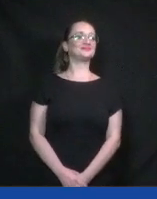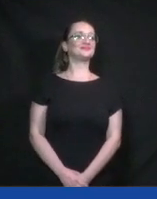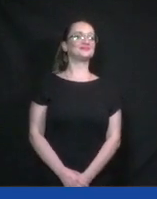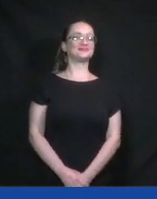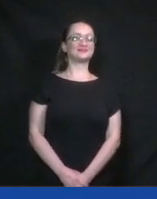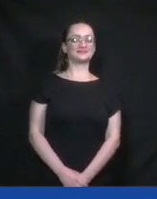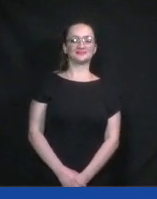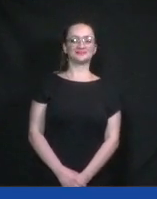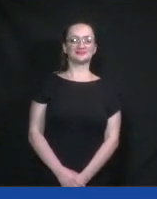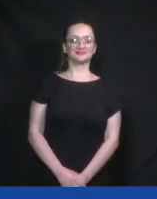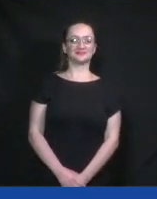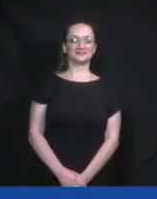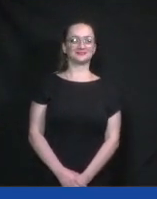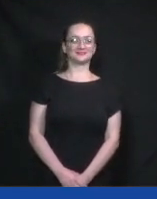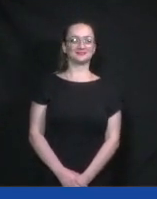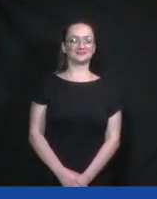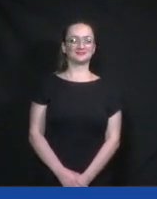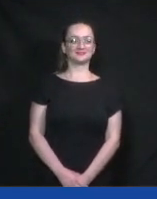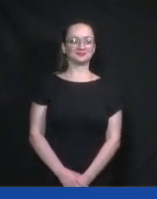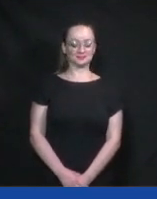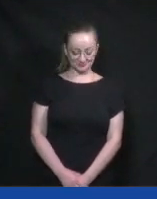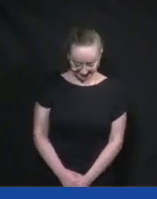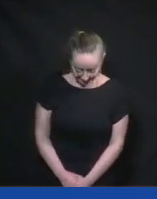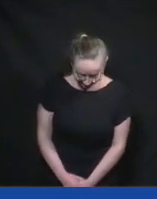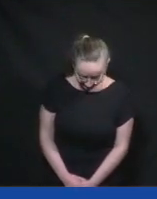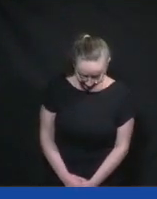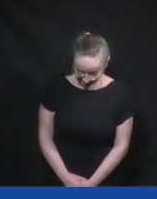E aí